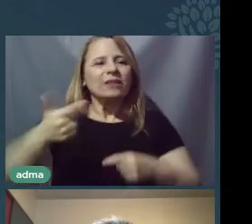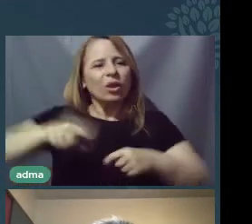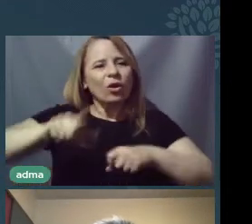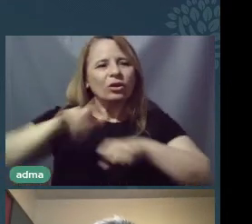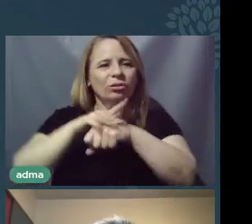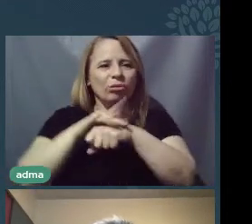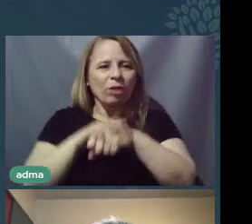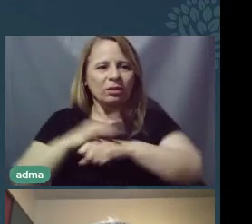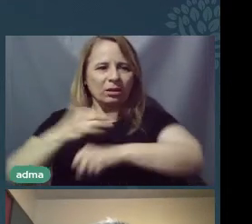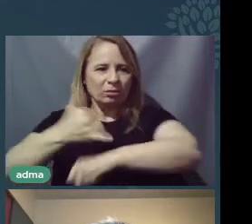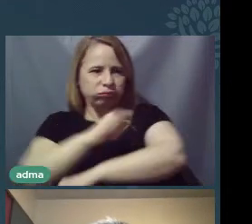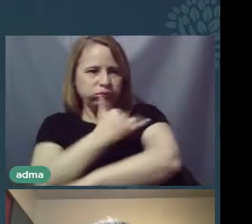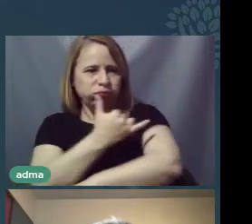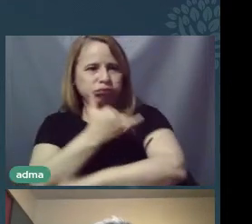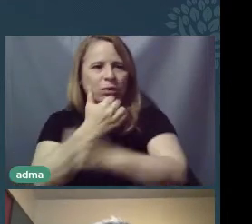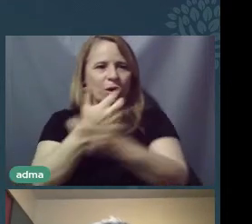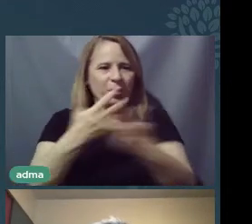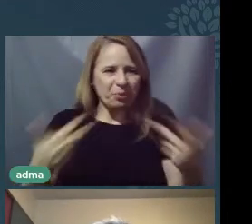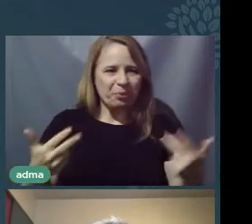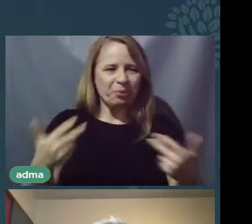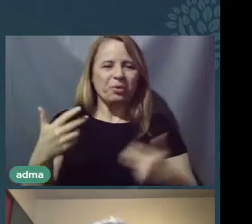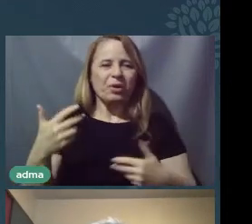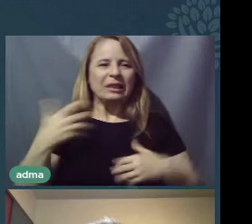adolescentes também vivem